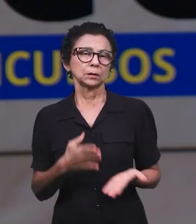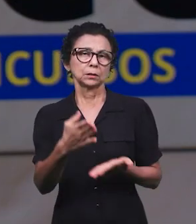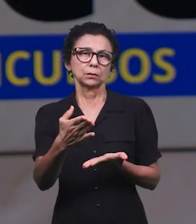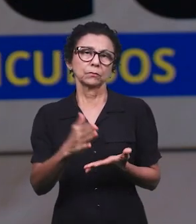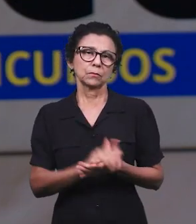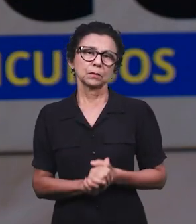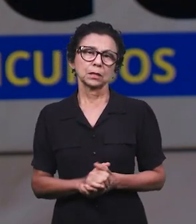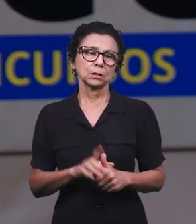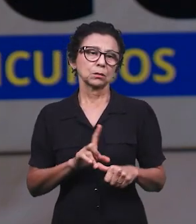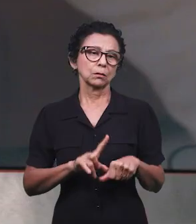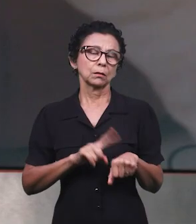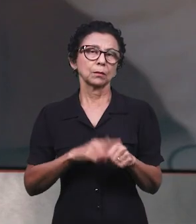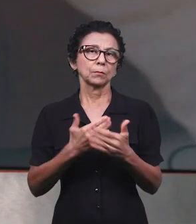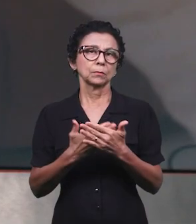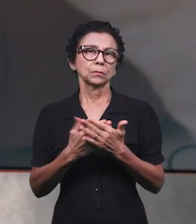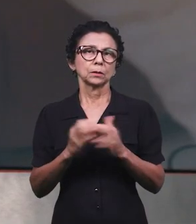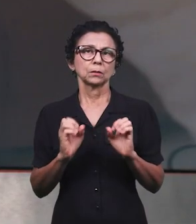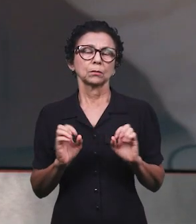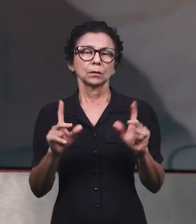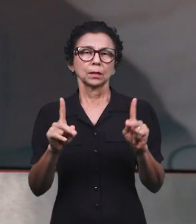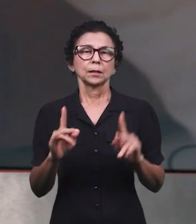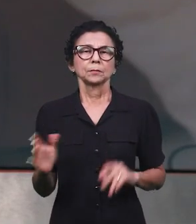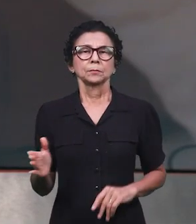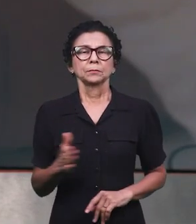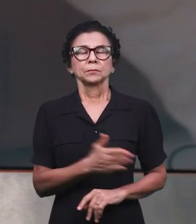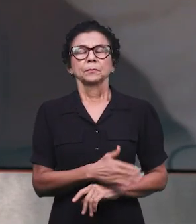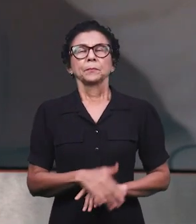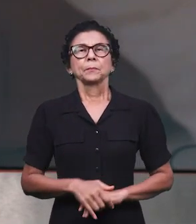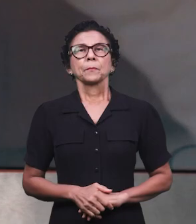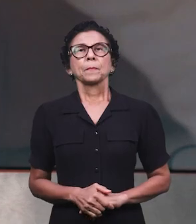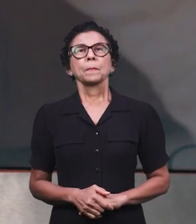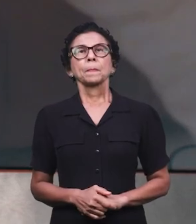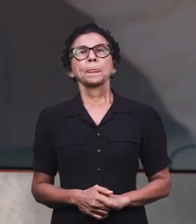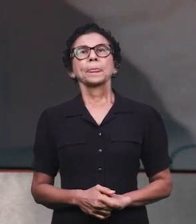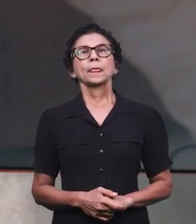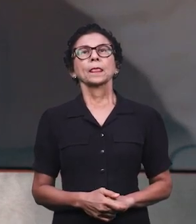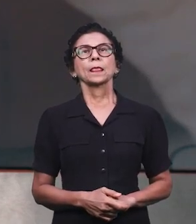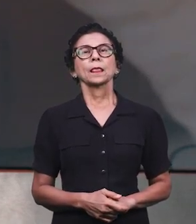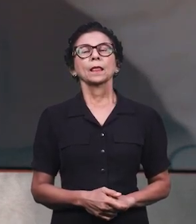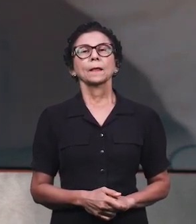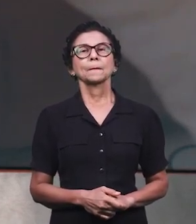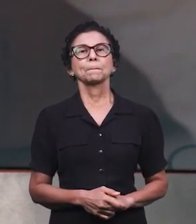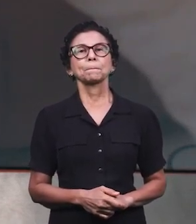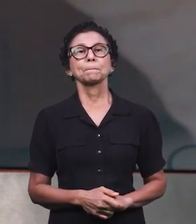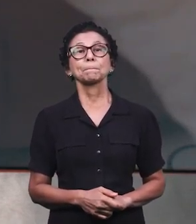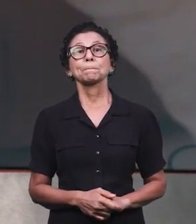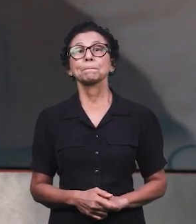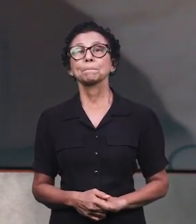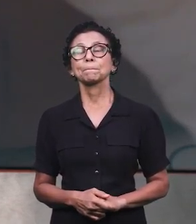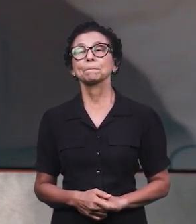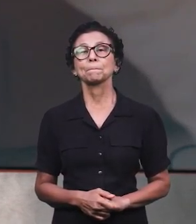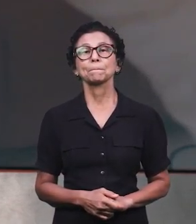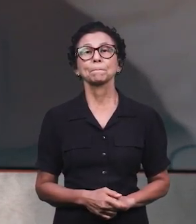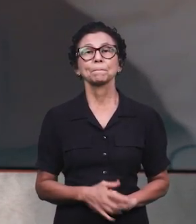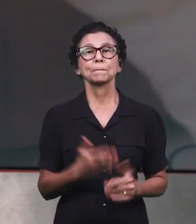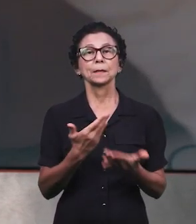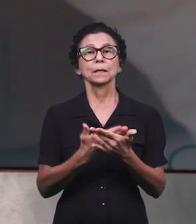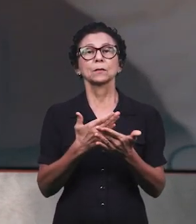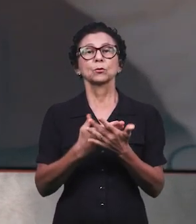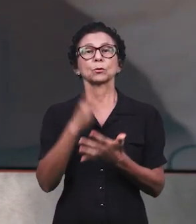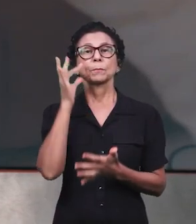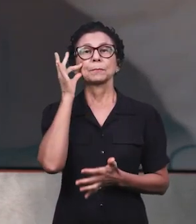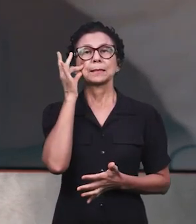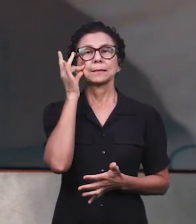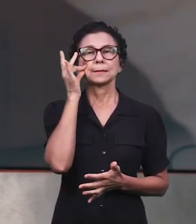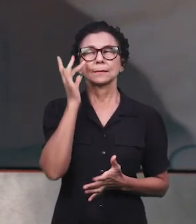para estudar. Tá ok? Então vamos lá. Ó. Agora vamos falar um pouquinho sobre preparação presencial, tá certo? Historicamente, a